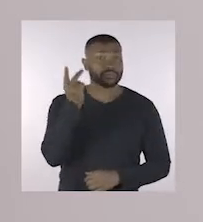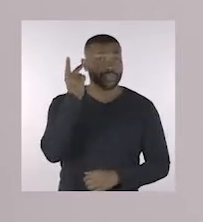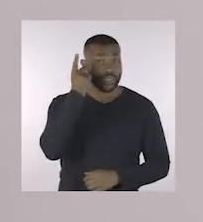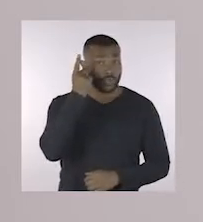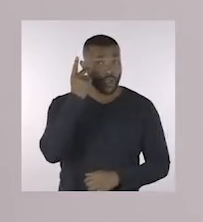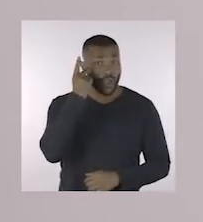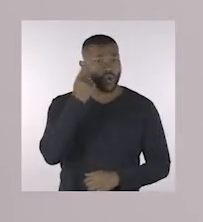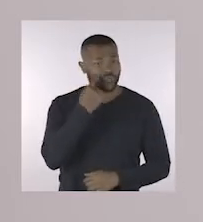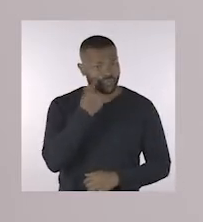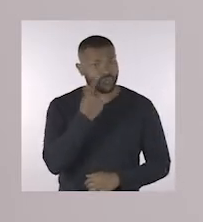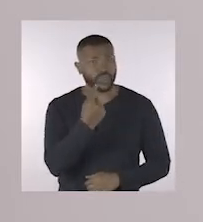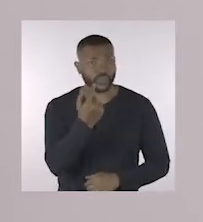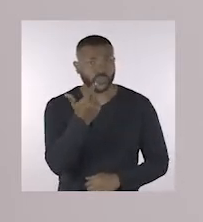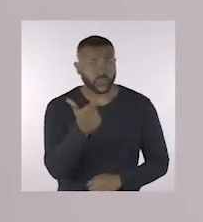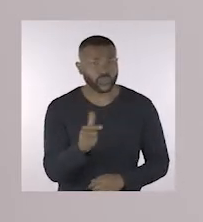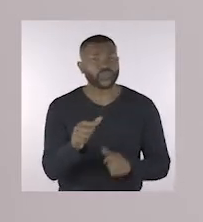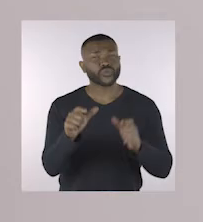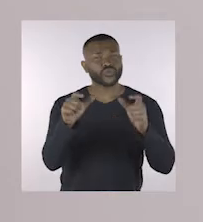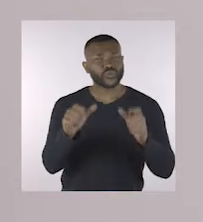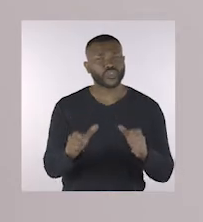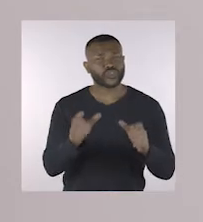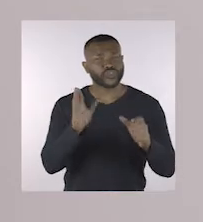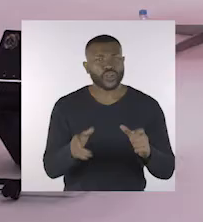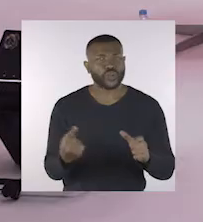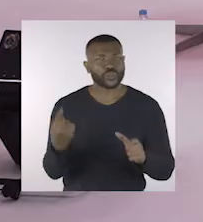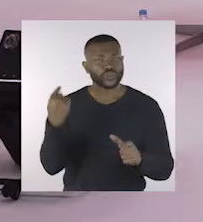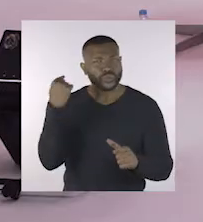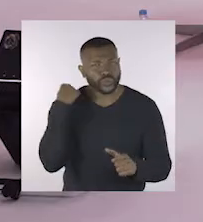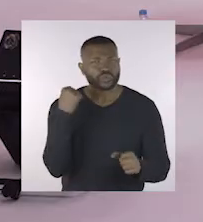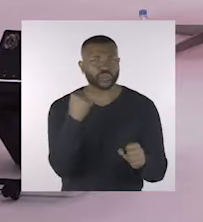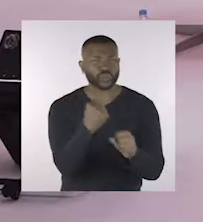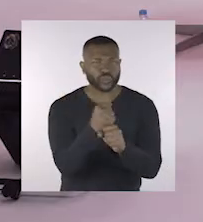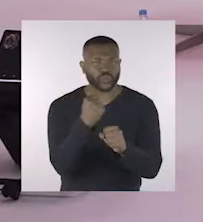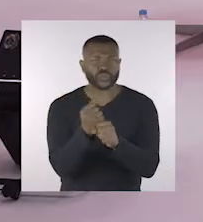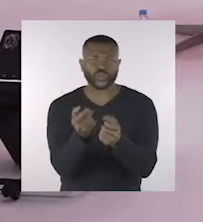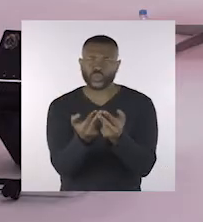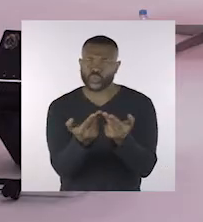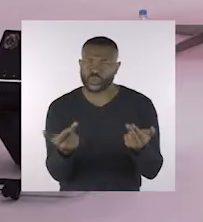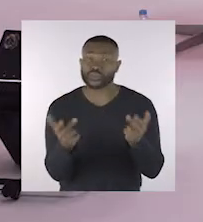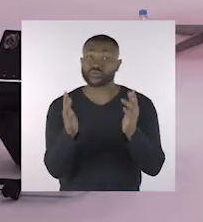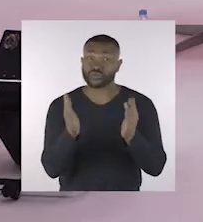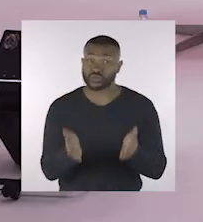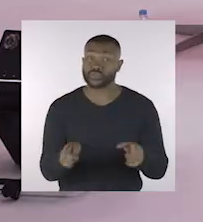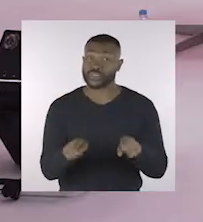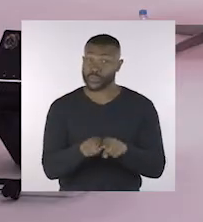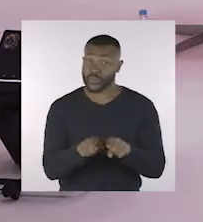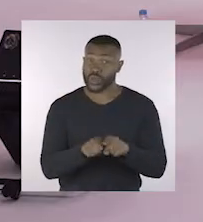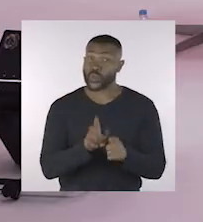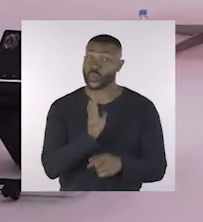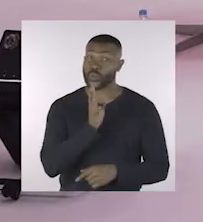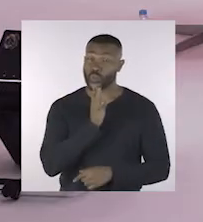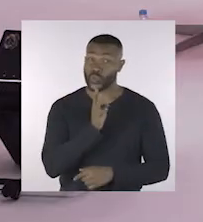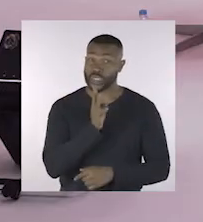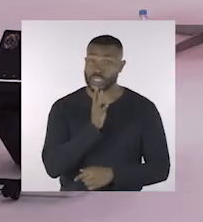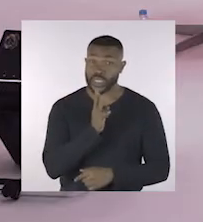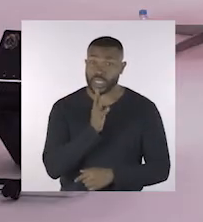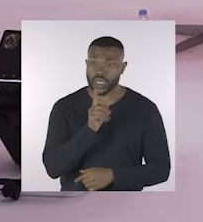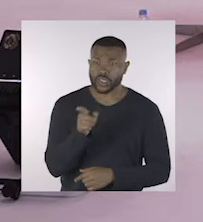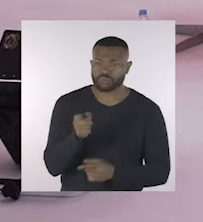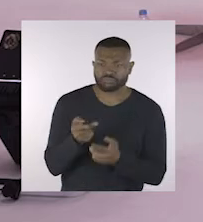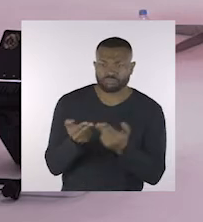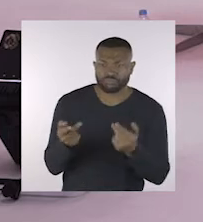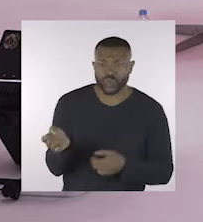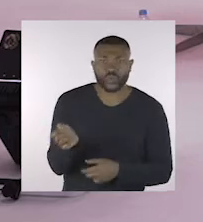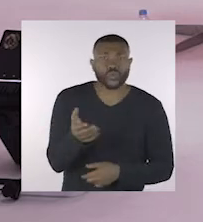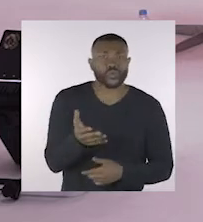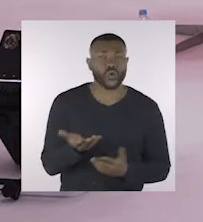só revendo muitas vezes locais onde a gente fez muita coisa não é como também conhecendo algumas vezes